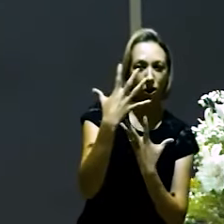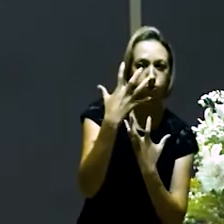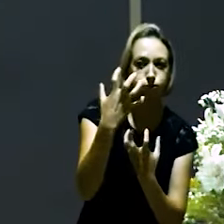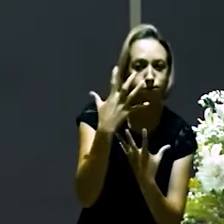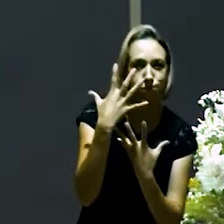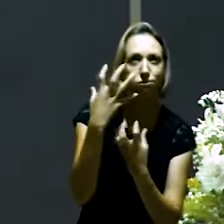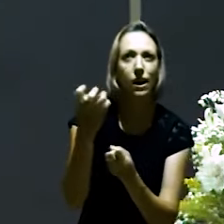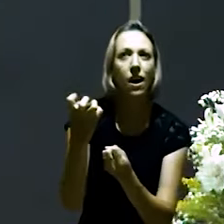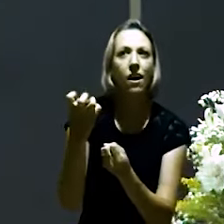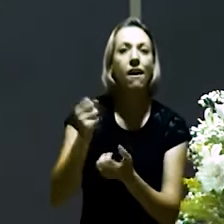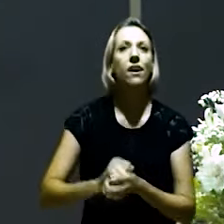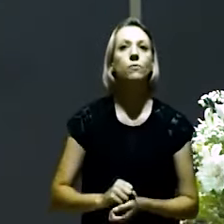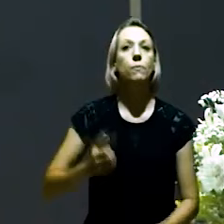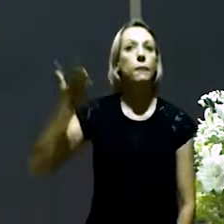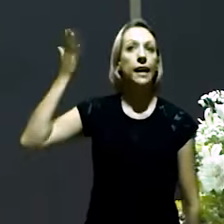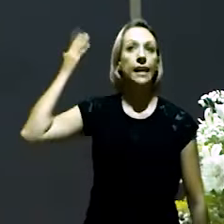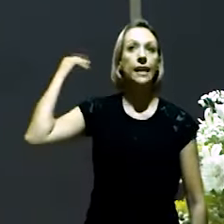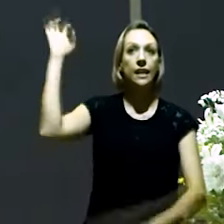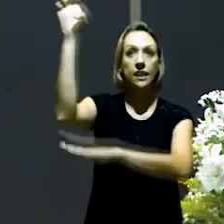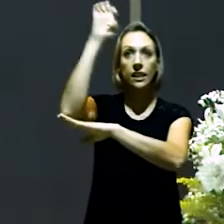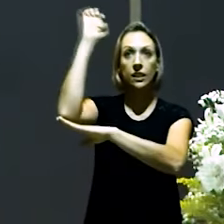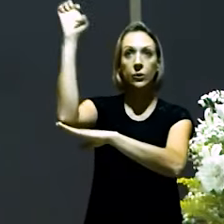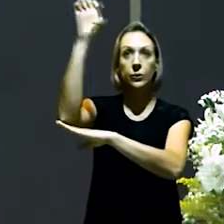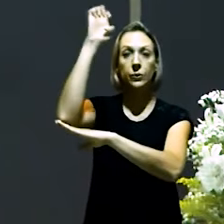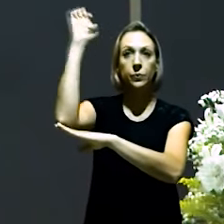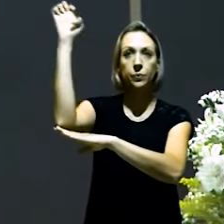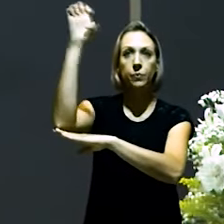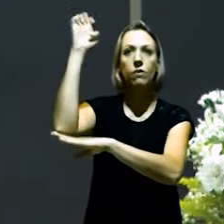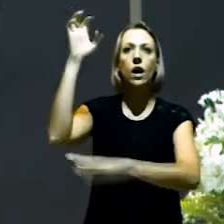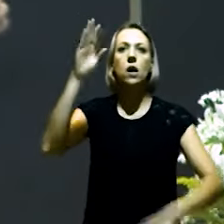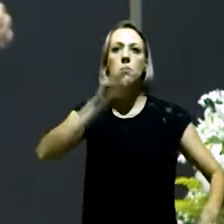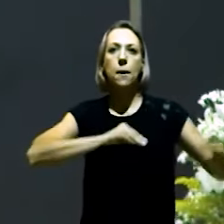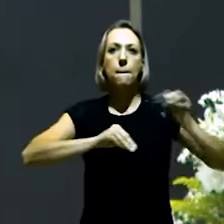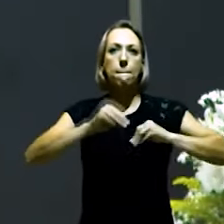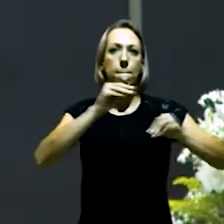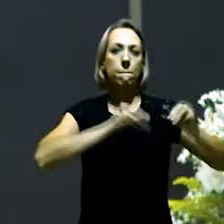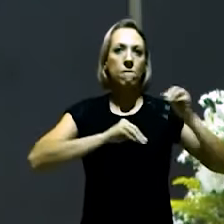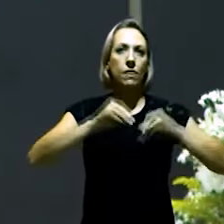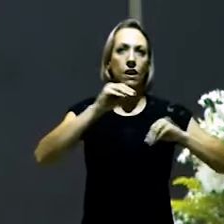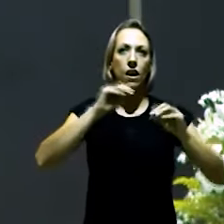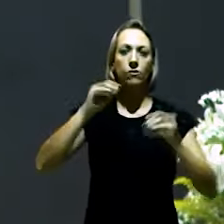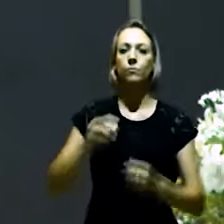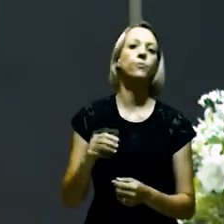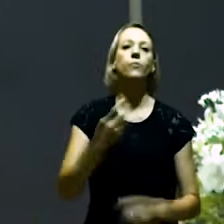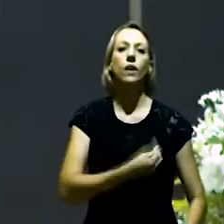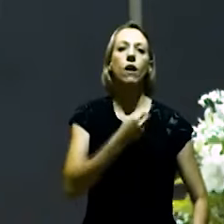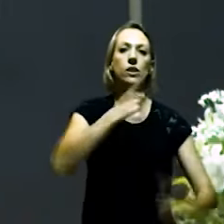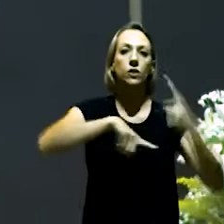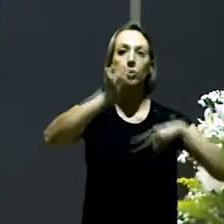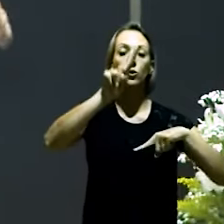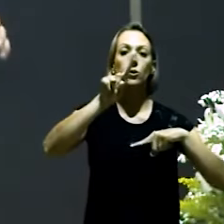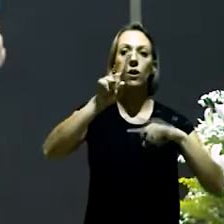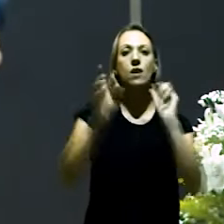Éden, nós fomos tratados literalmente como um despojo de guerra. nos tornamos escravos, e a palavra